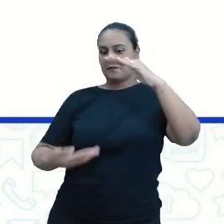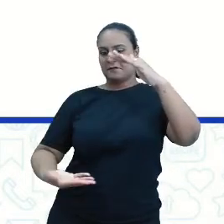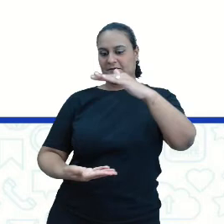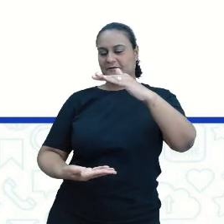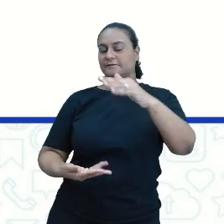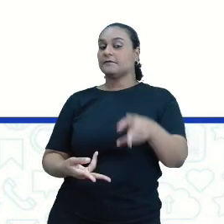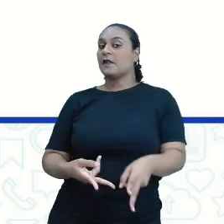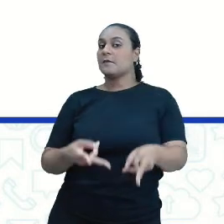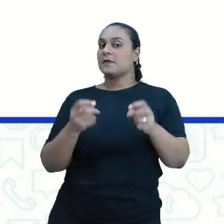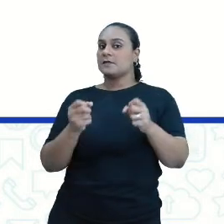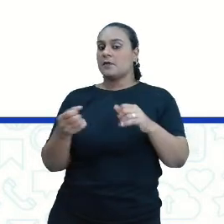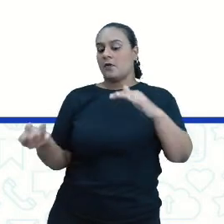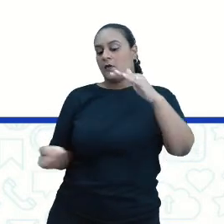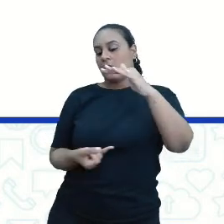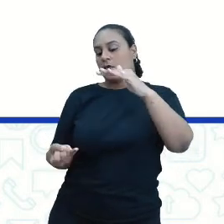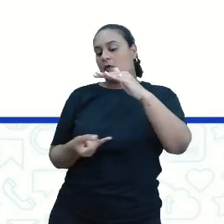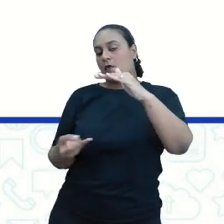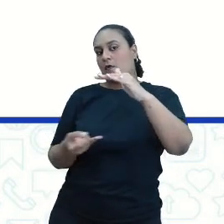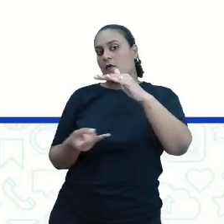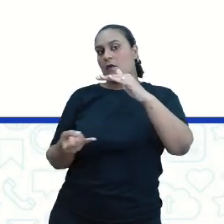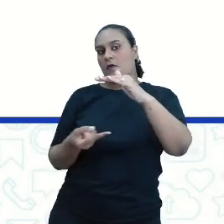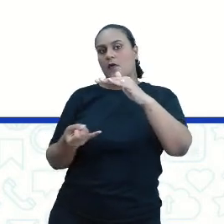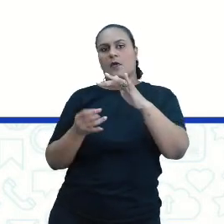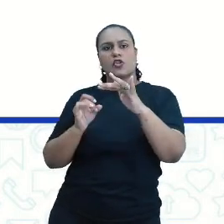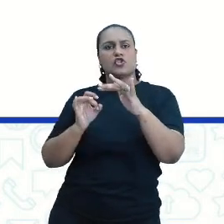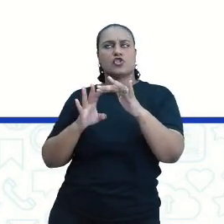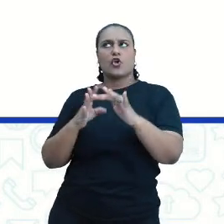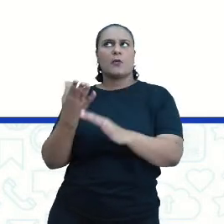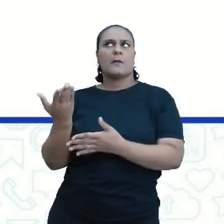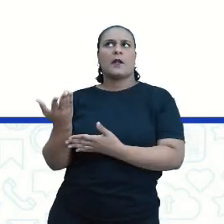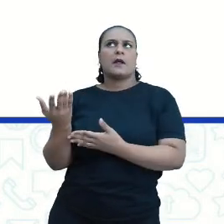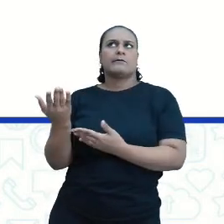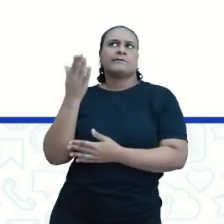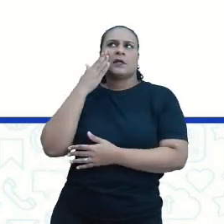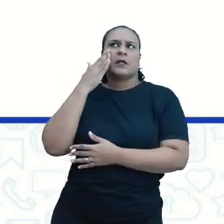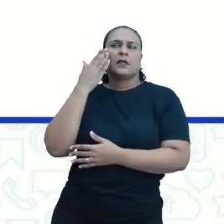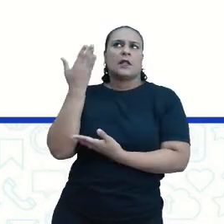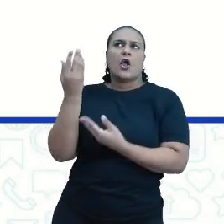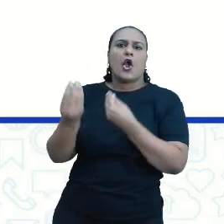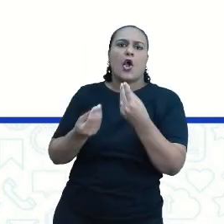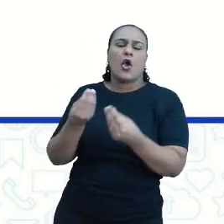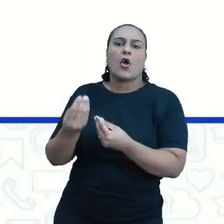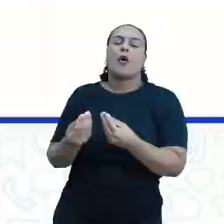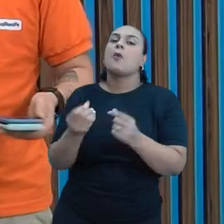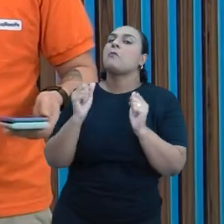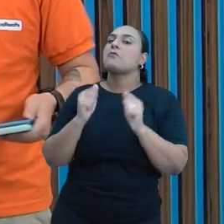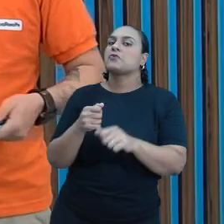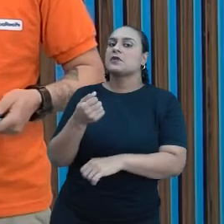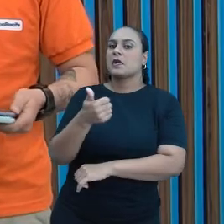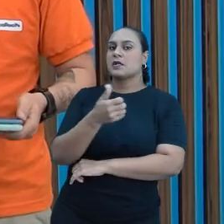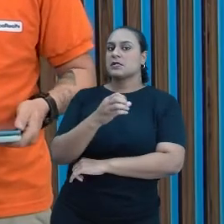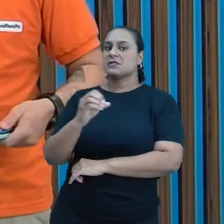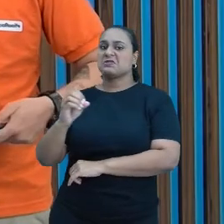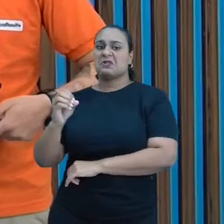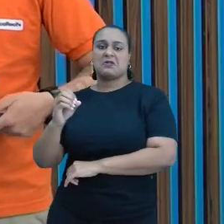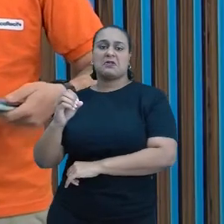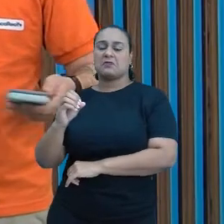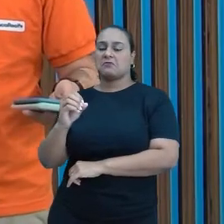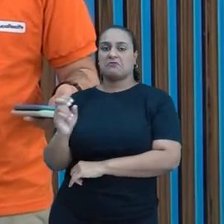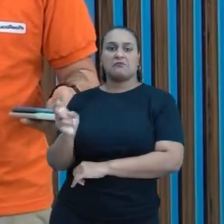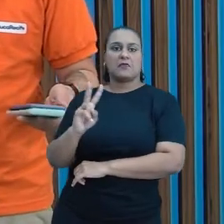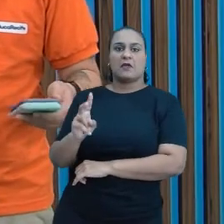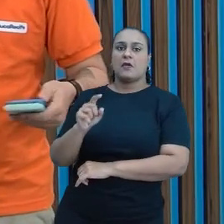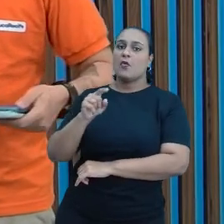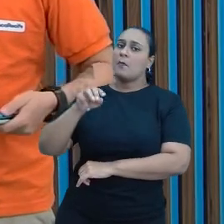que o número de fatiamentos, ele serviu apenas para a gente ter uma noção, né? Ou seja, eu poderia fatiar 100 vezes, 1000 vezes, 1